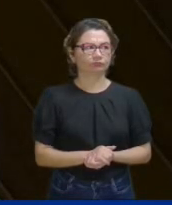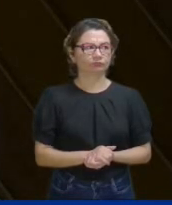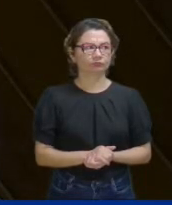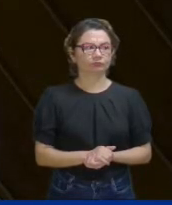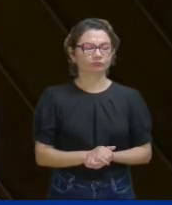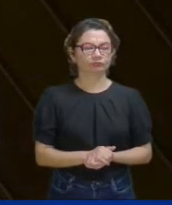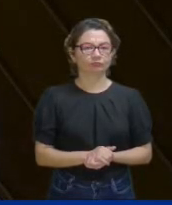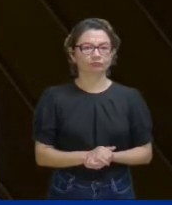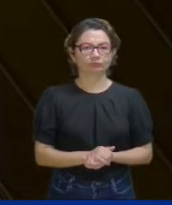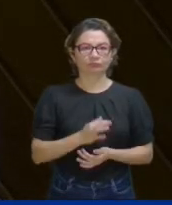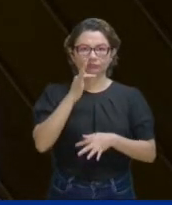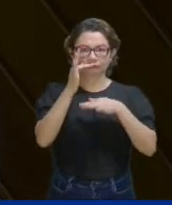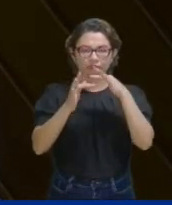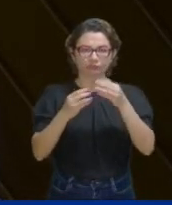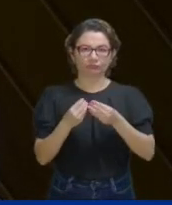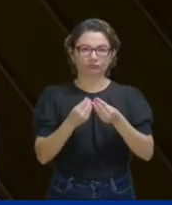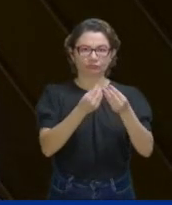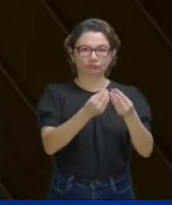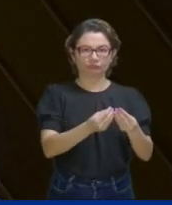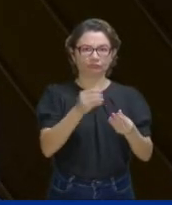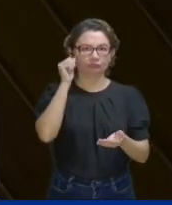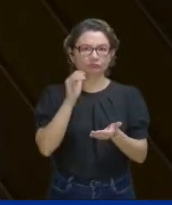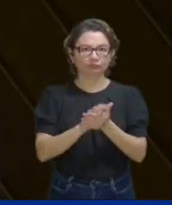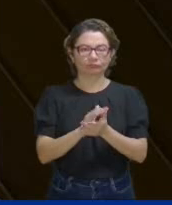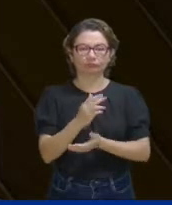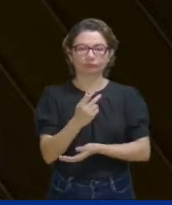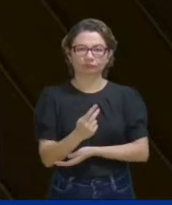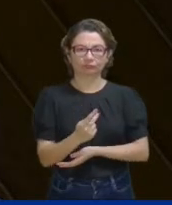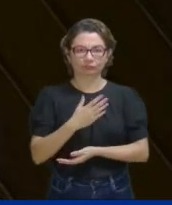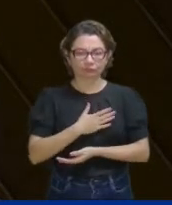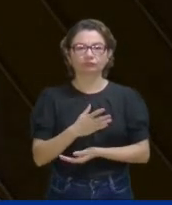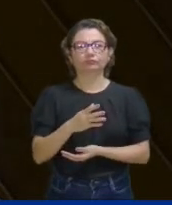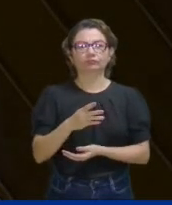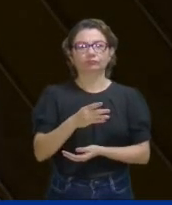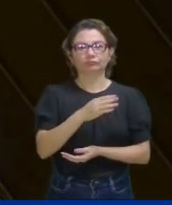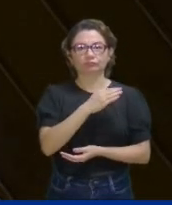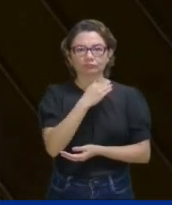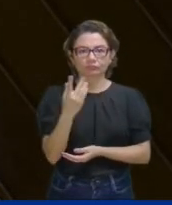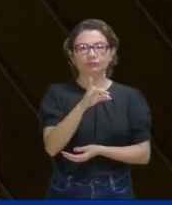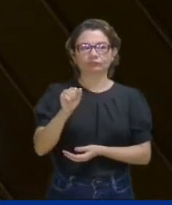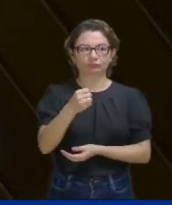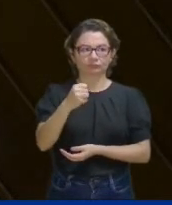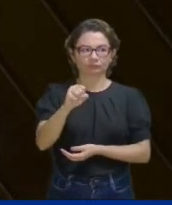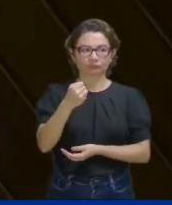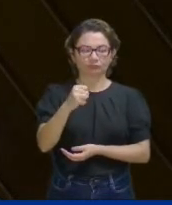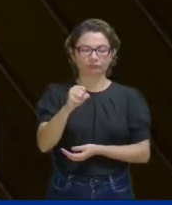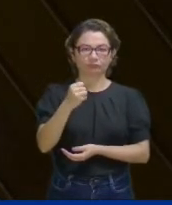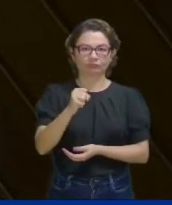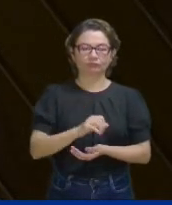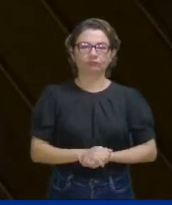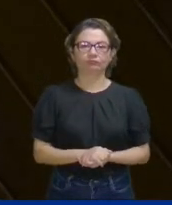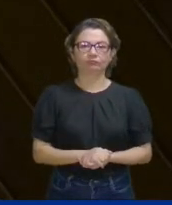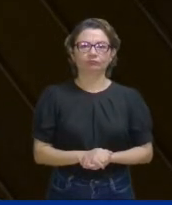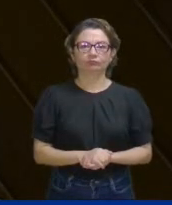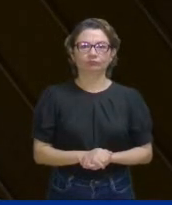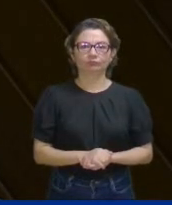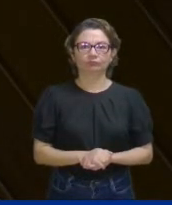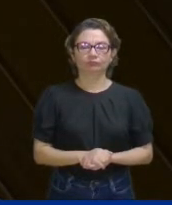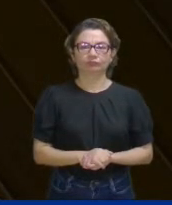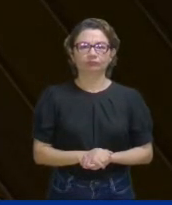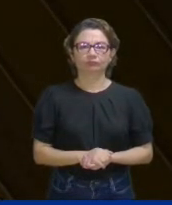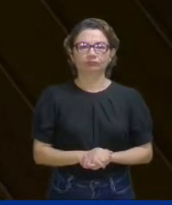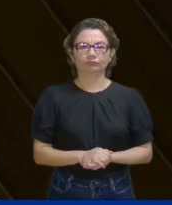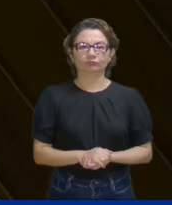ao funeral da minha esposa, que faleceu no dia 8, e eu gostaria também